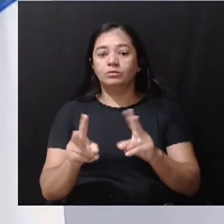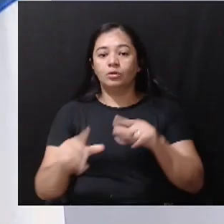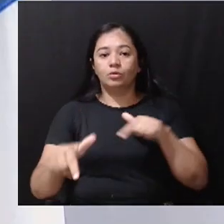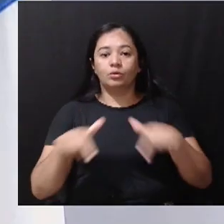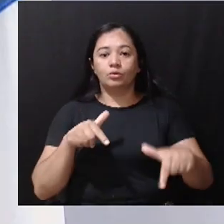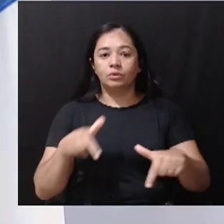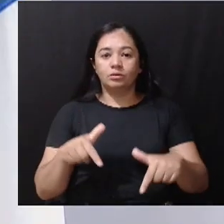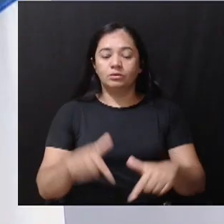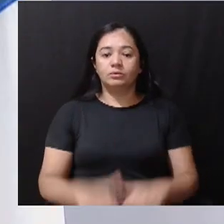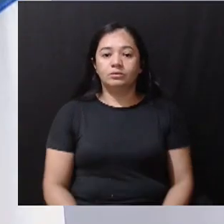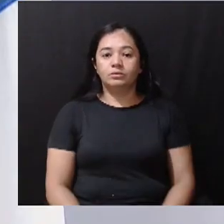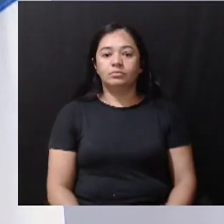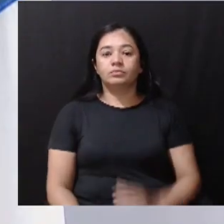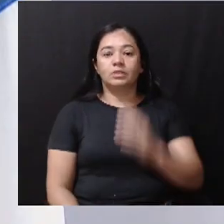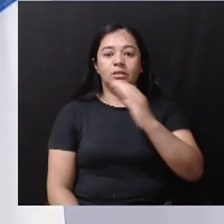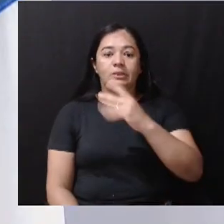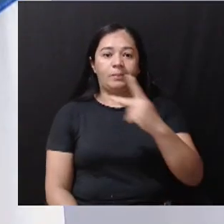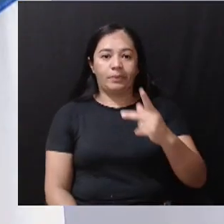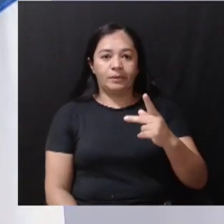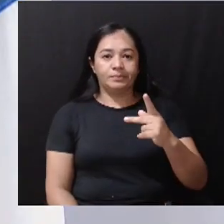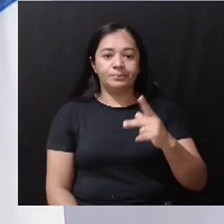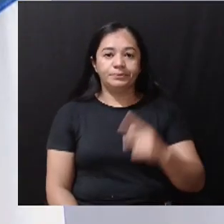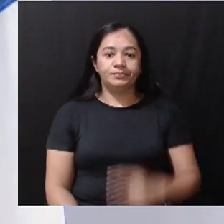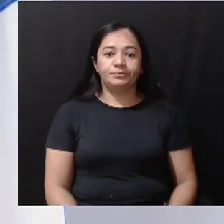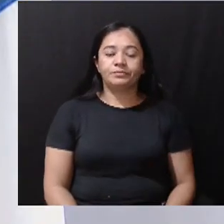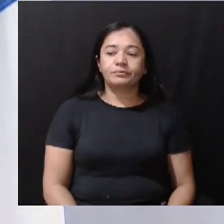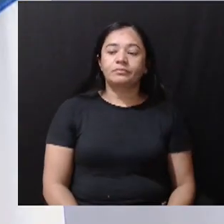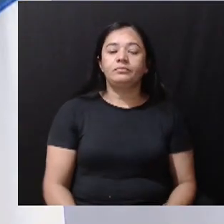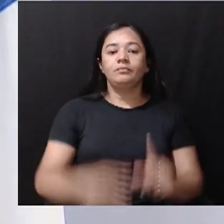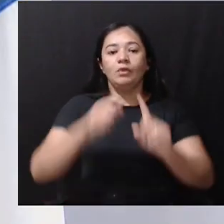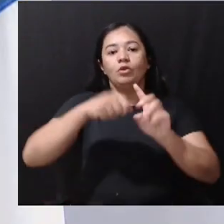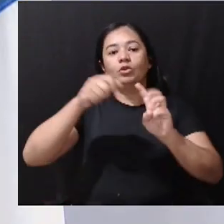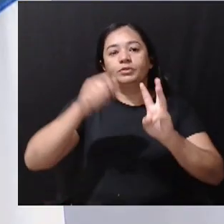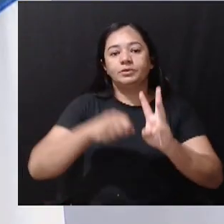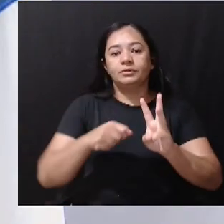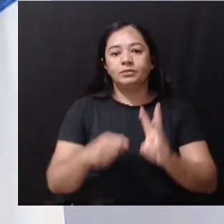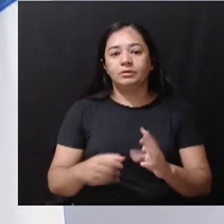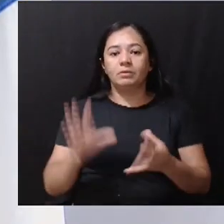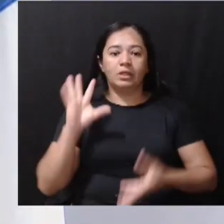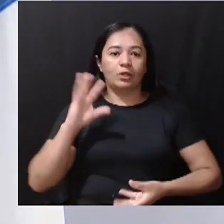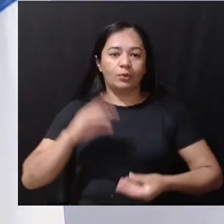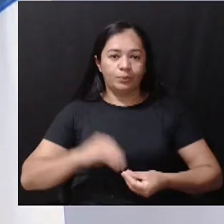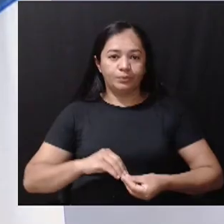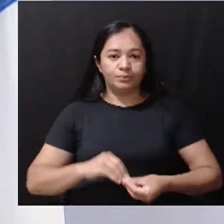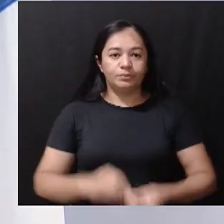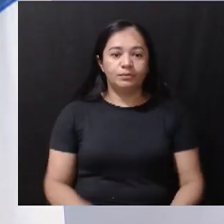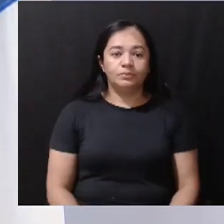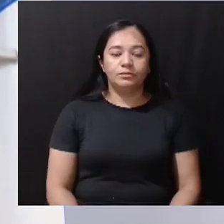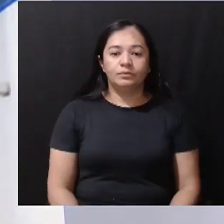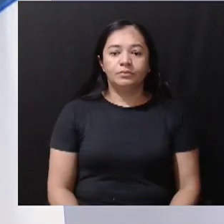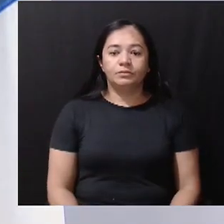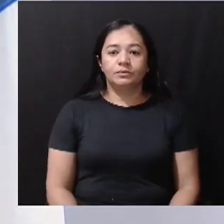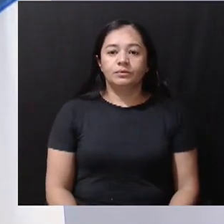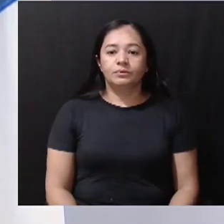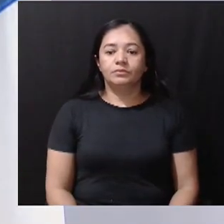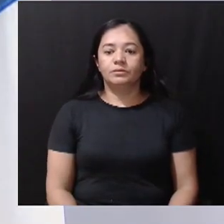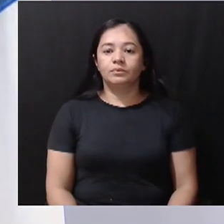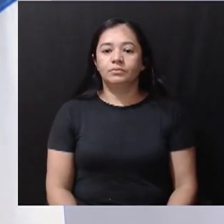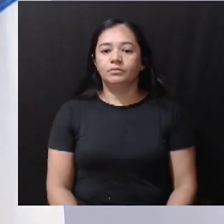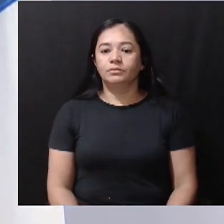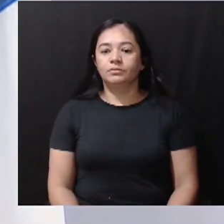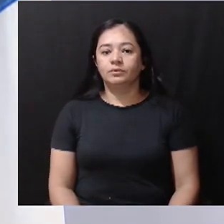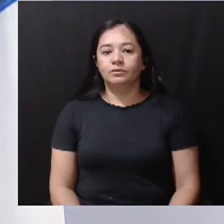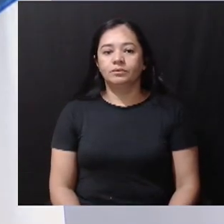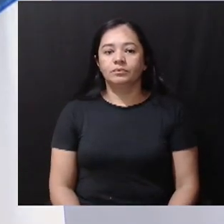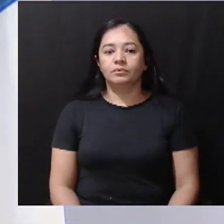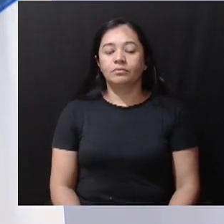CP terão aí até 90 dias para conclusão. E além desse pedido que